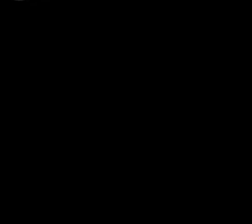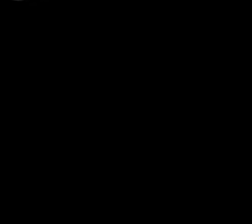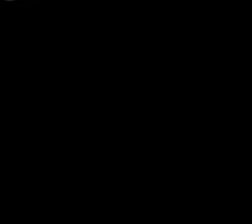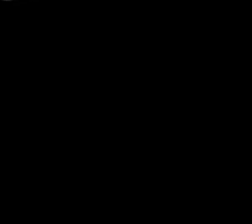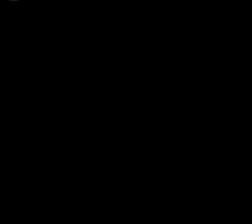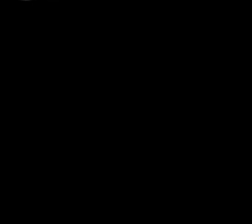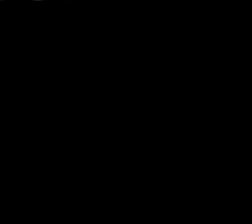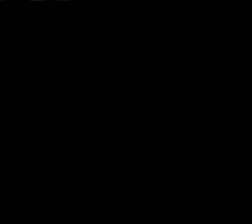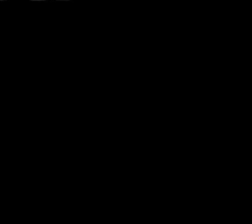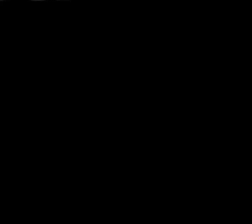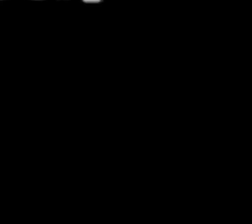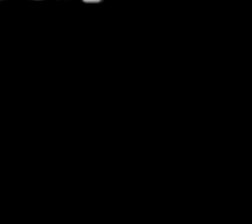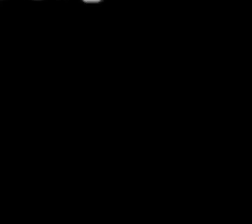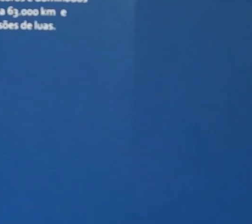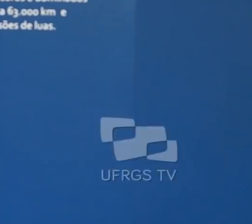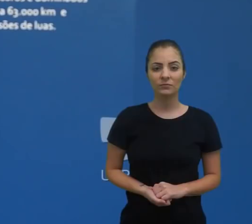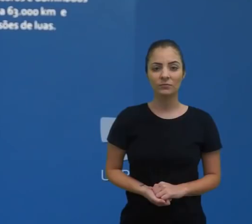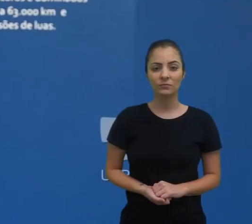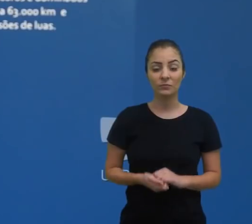Simplifísica.